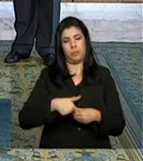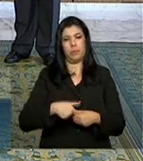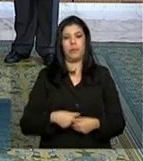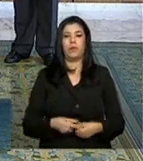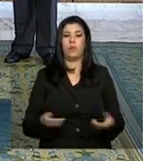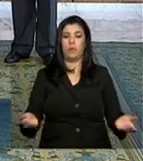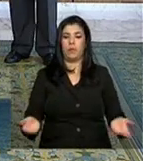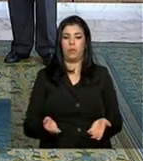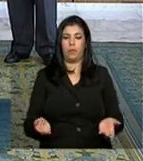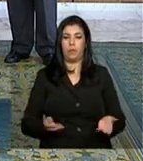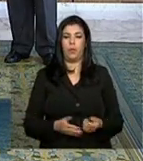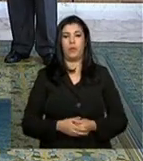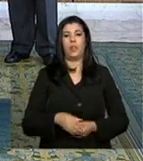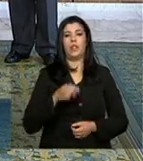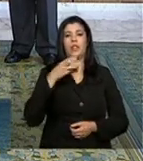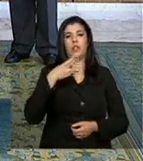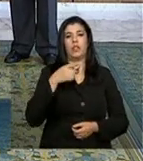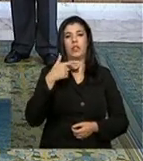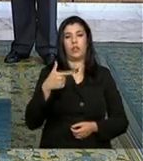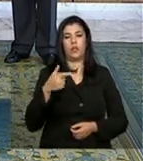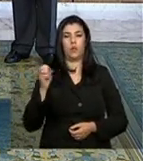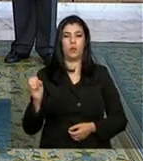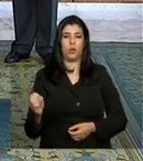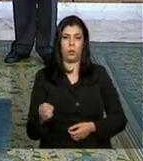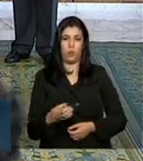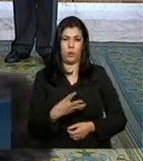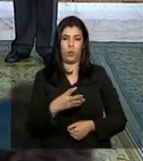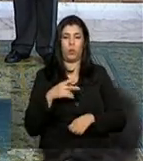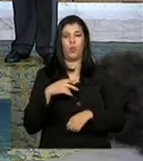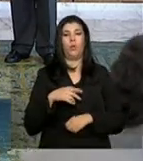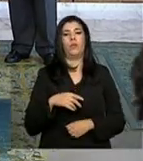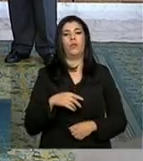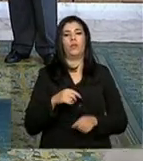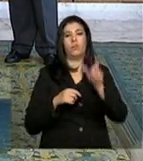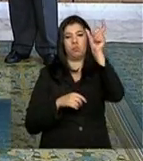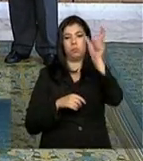cerimônia, 32 novos embaixadores